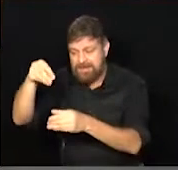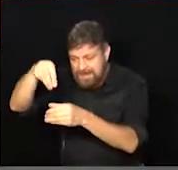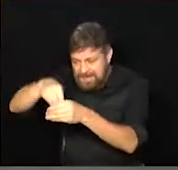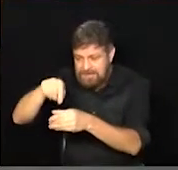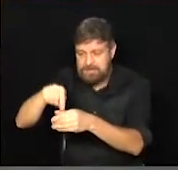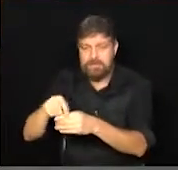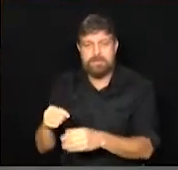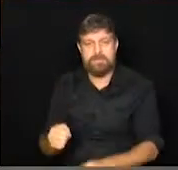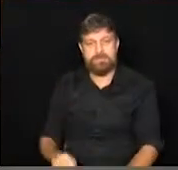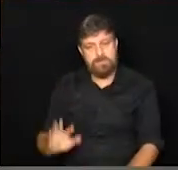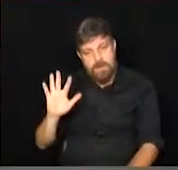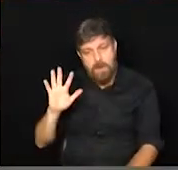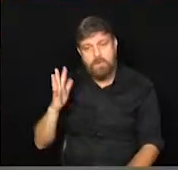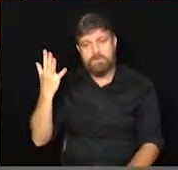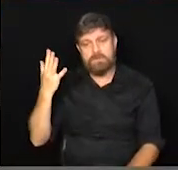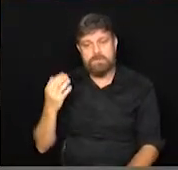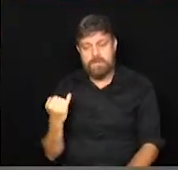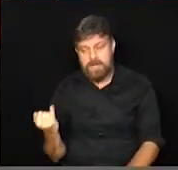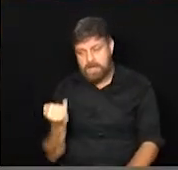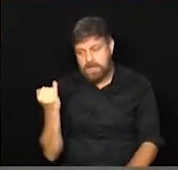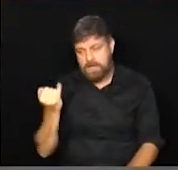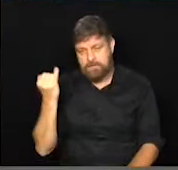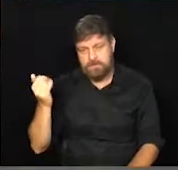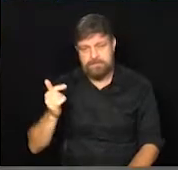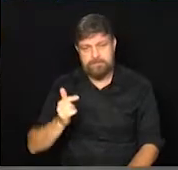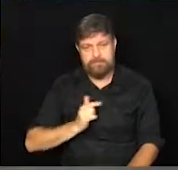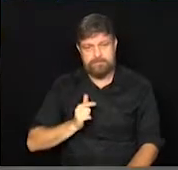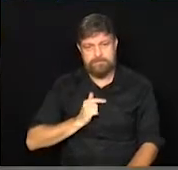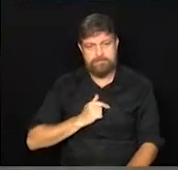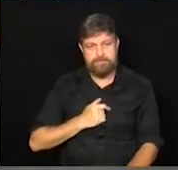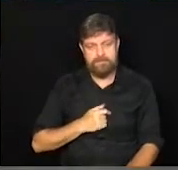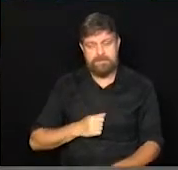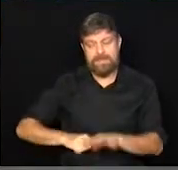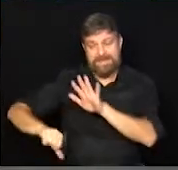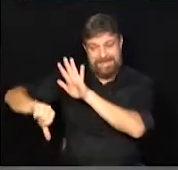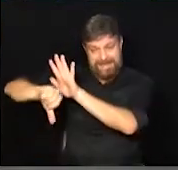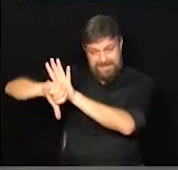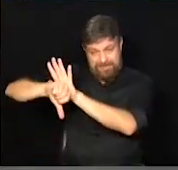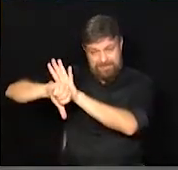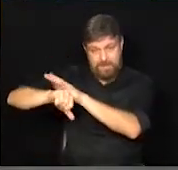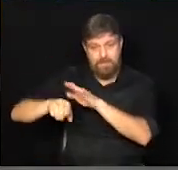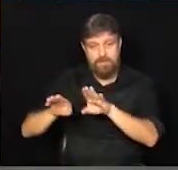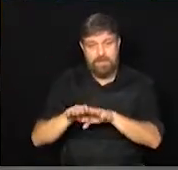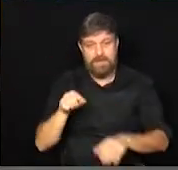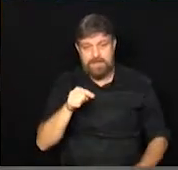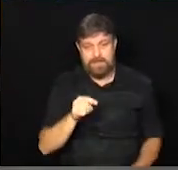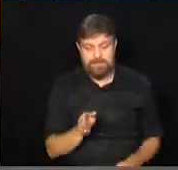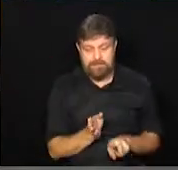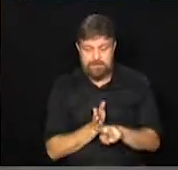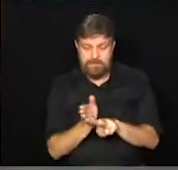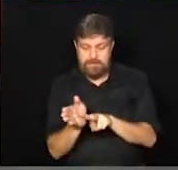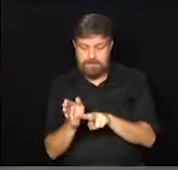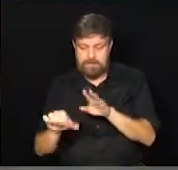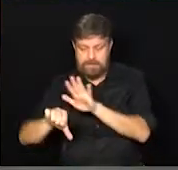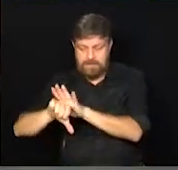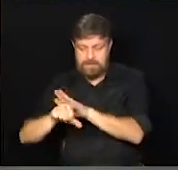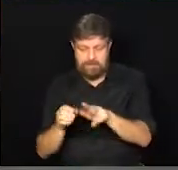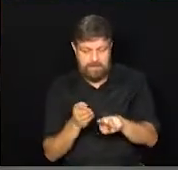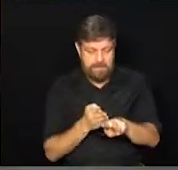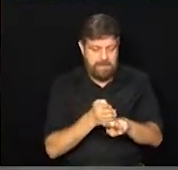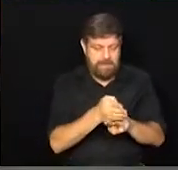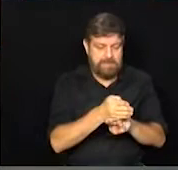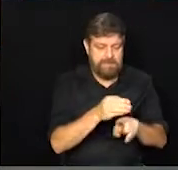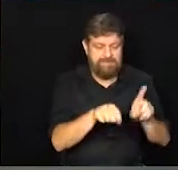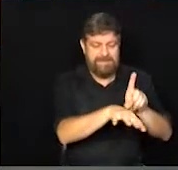importante que seja tratado do ponto de vista criminal e do ponto de vista civil, porque envolve guarda dos